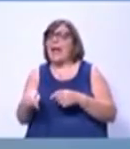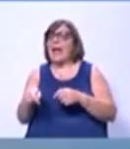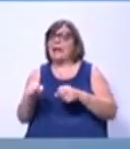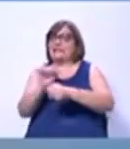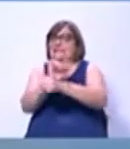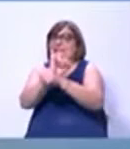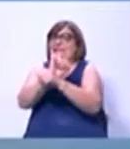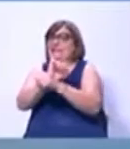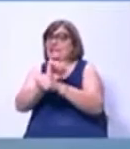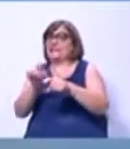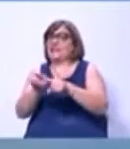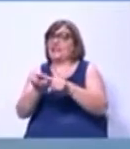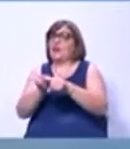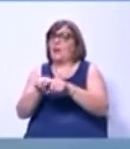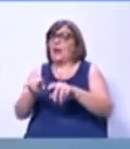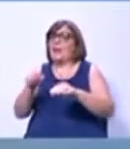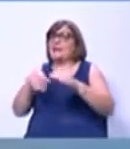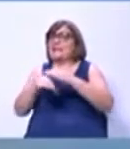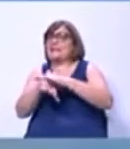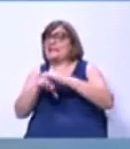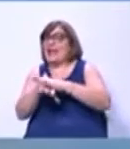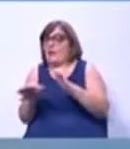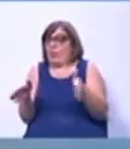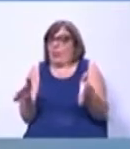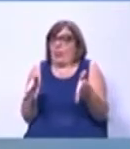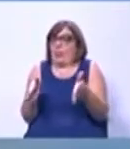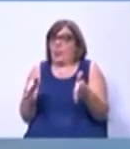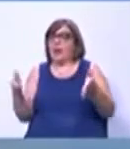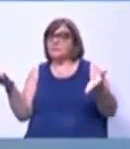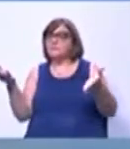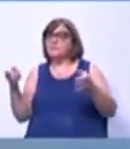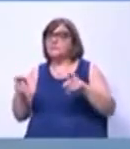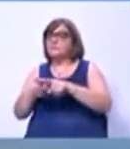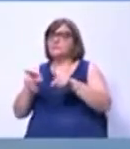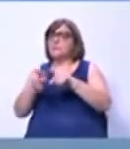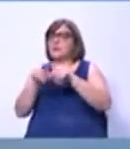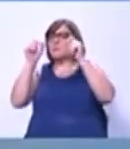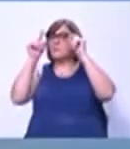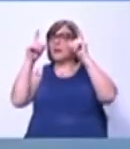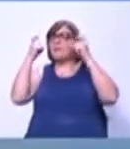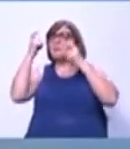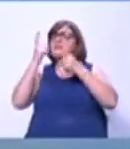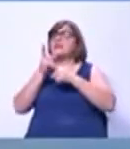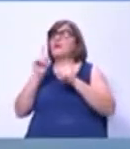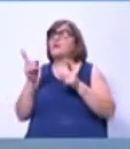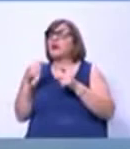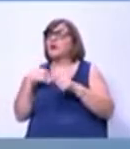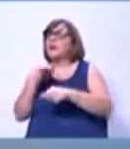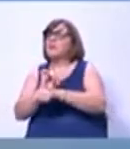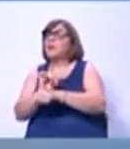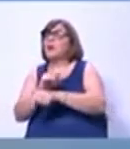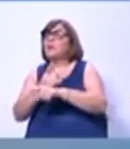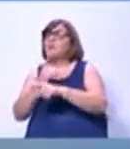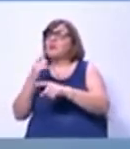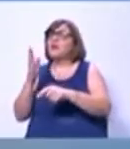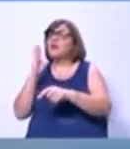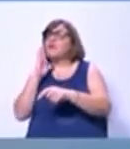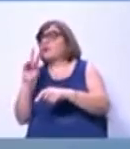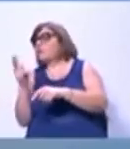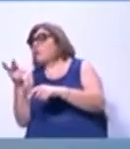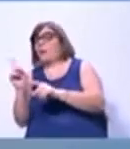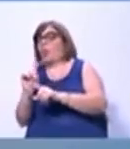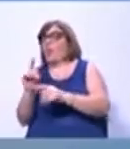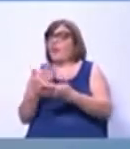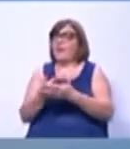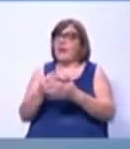mais ou menos aquilo que acontece, por exemplo, num saco ou qualquer coisa que prenda, não é? Eu desperto e vou pensar, o quê? Estou presa, viro-me para o outro lado e adormeço.